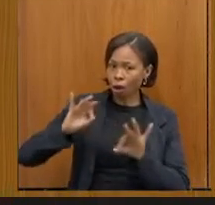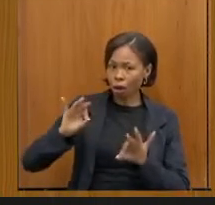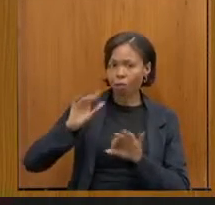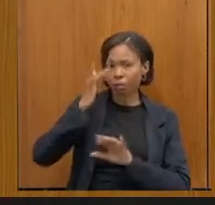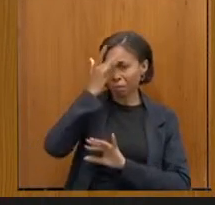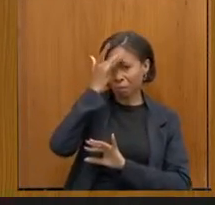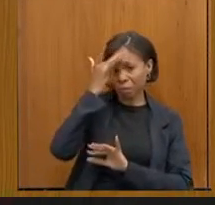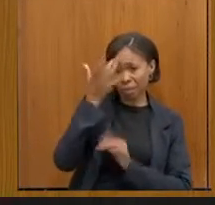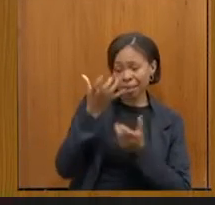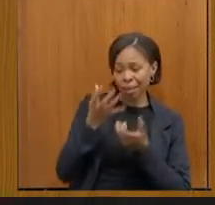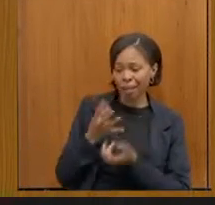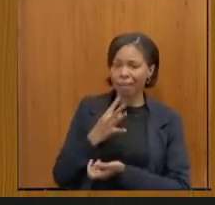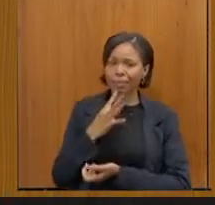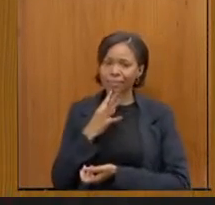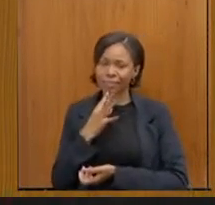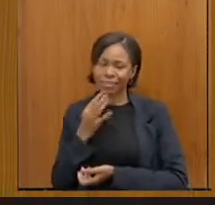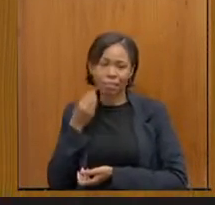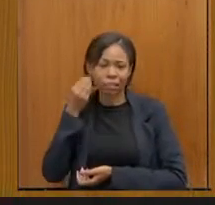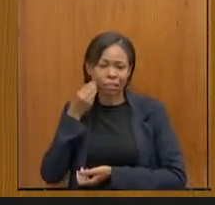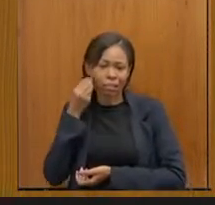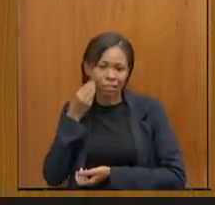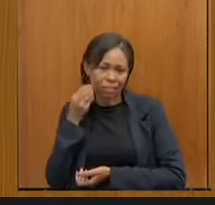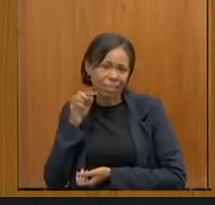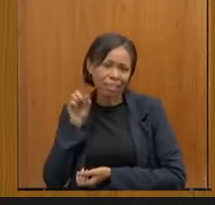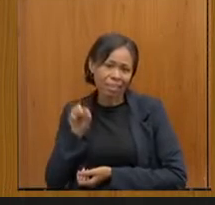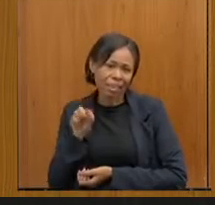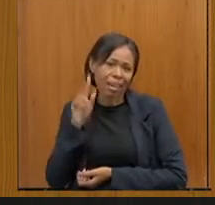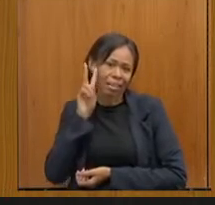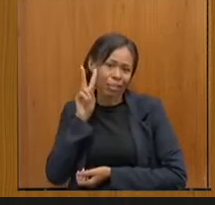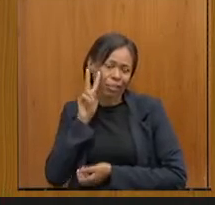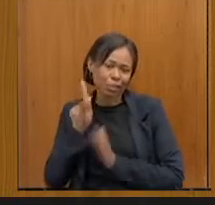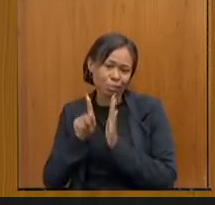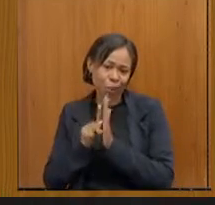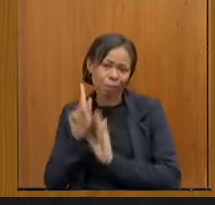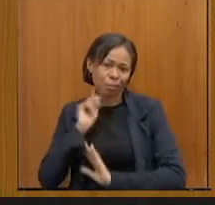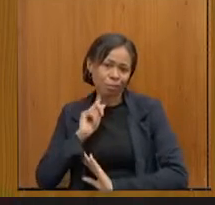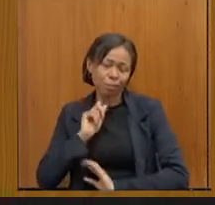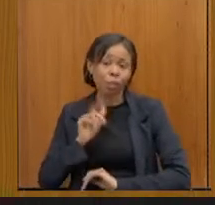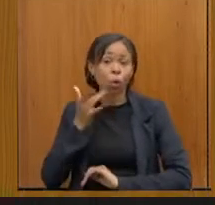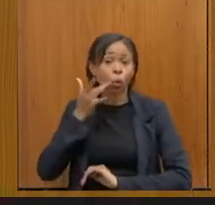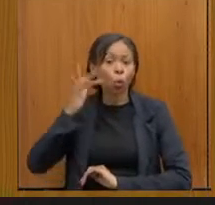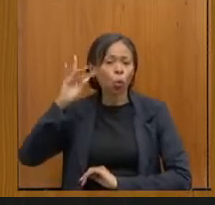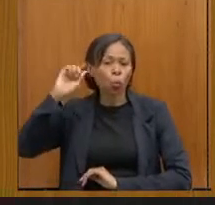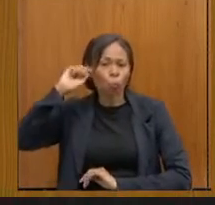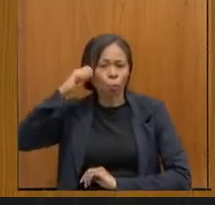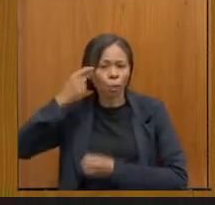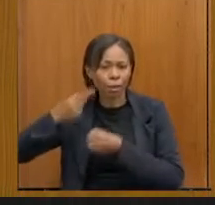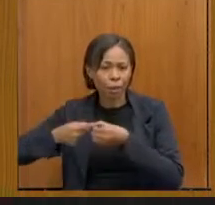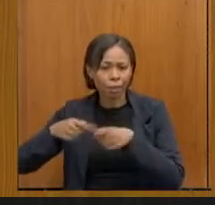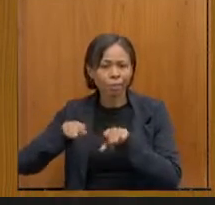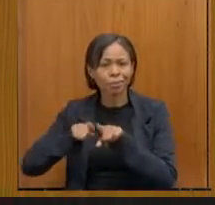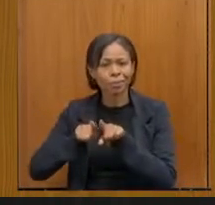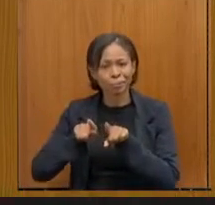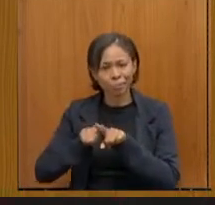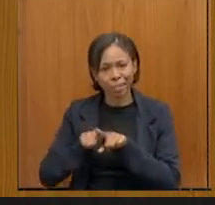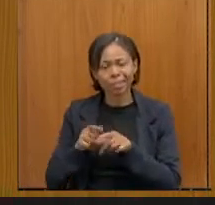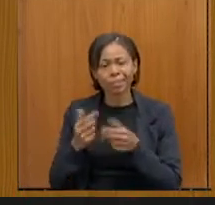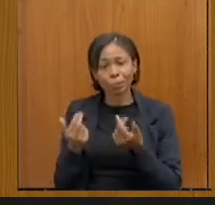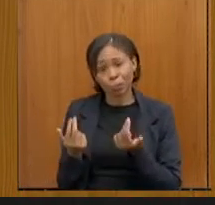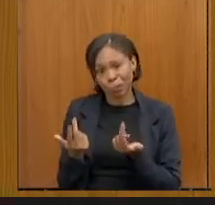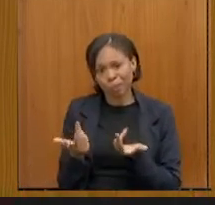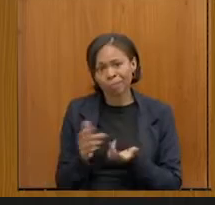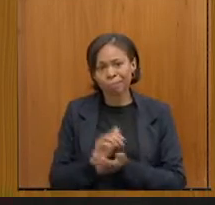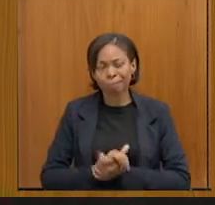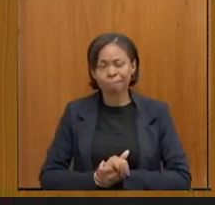desejam conhecer um pouco mais da história dos mineiros das mineiras Ouro Preto não é diferente e também gostaria de